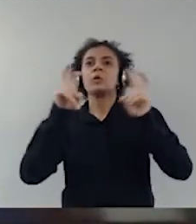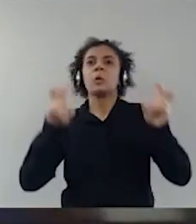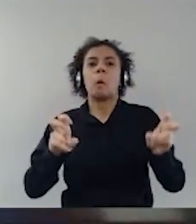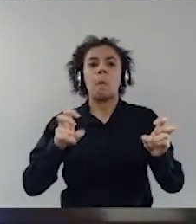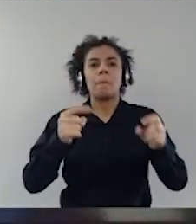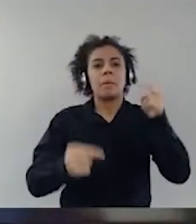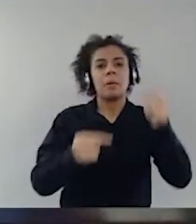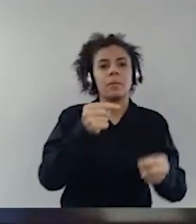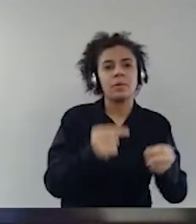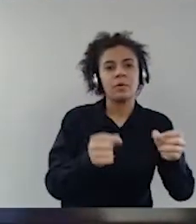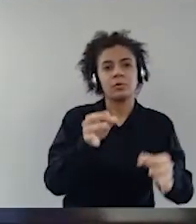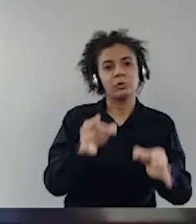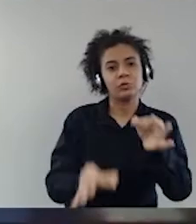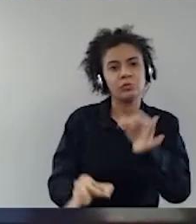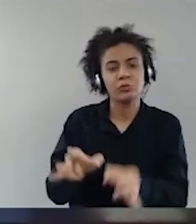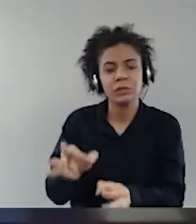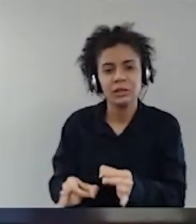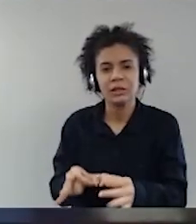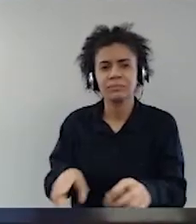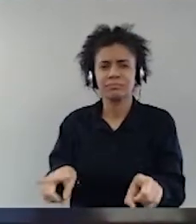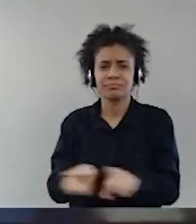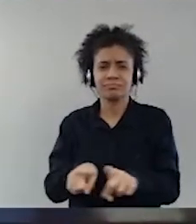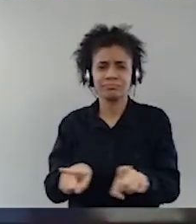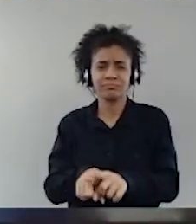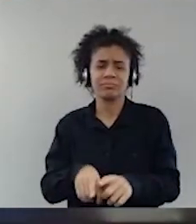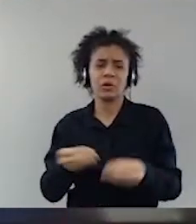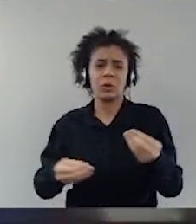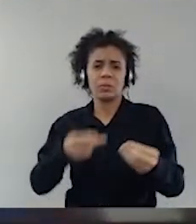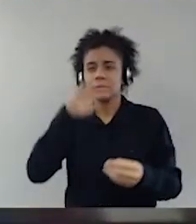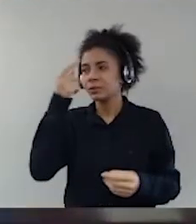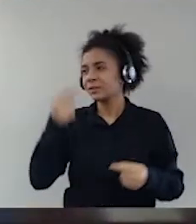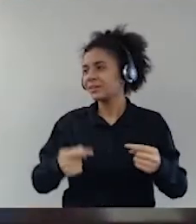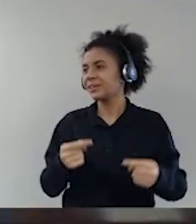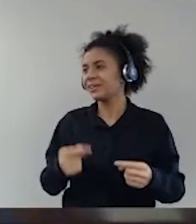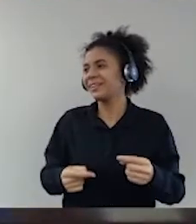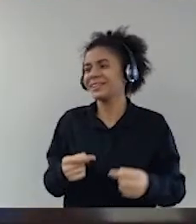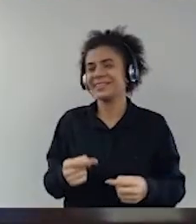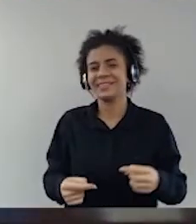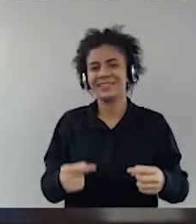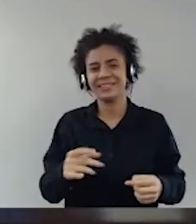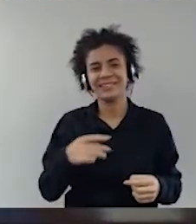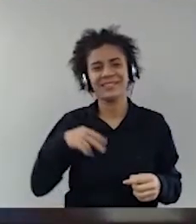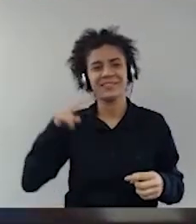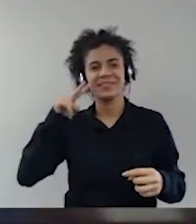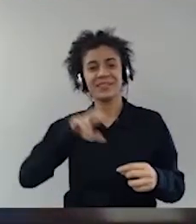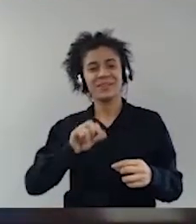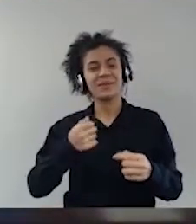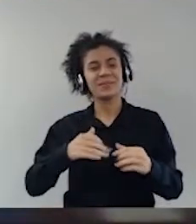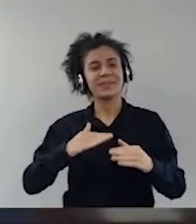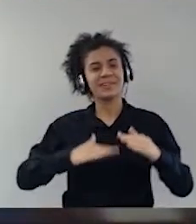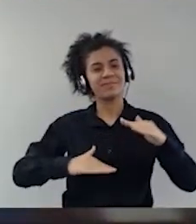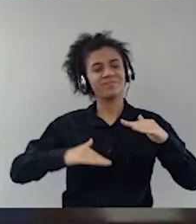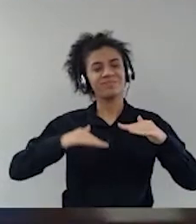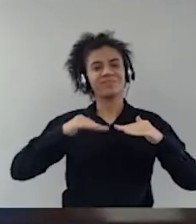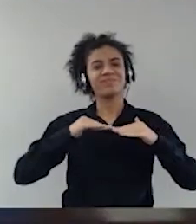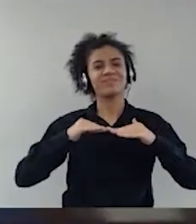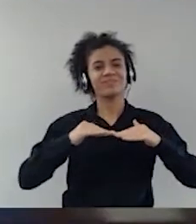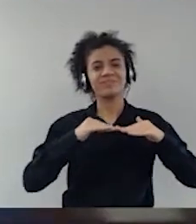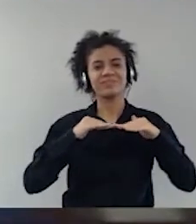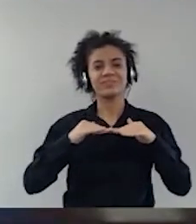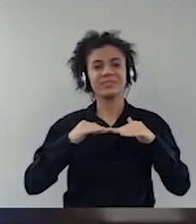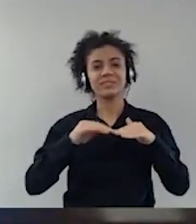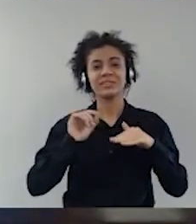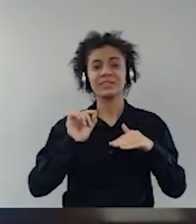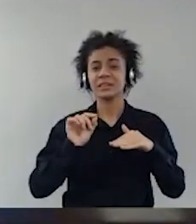jurídico e a judicialização do político, no meu ponto de vista, tem que ser de forma equilibrada, mas que